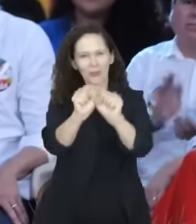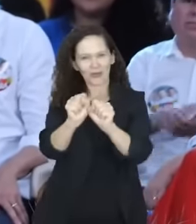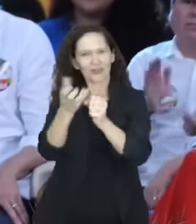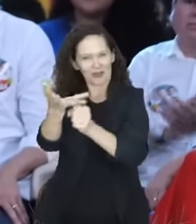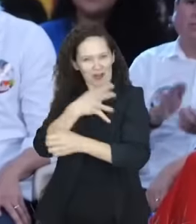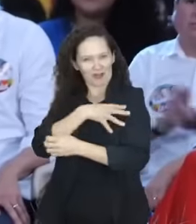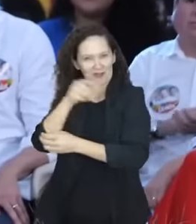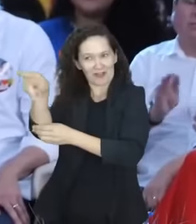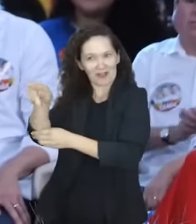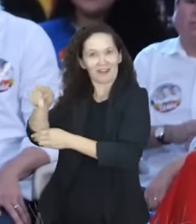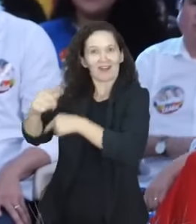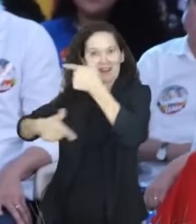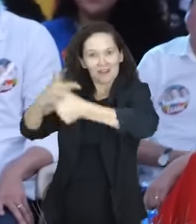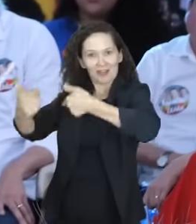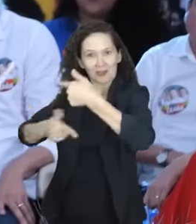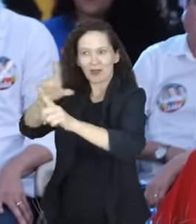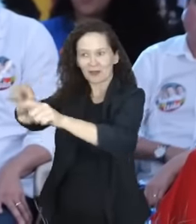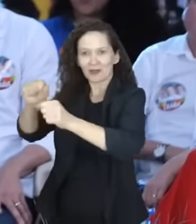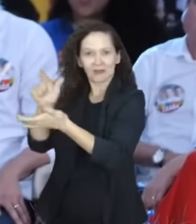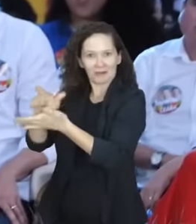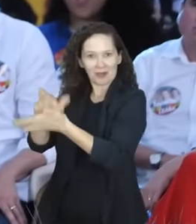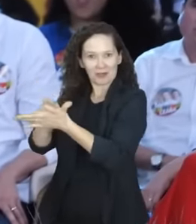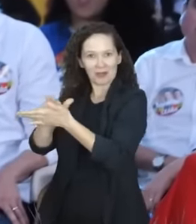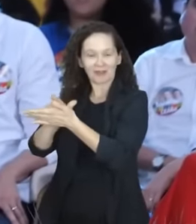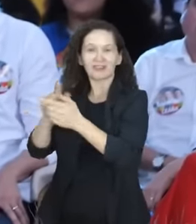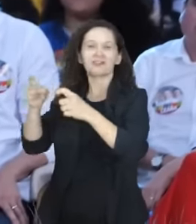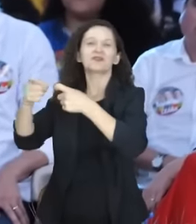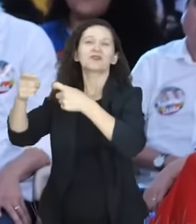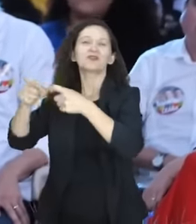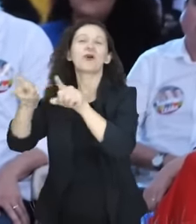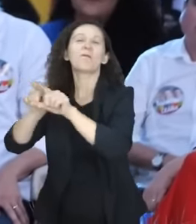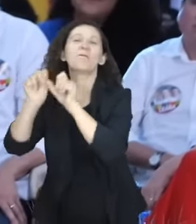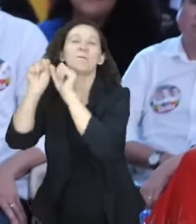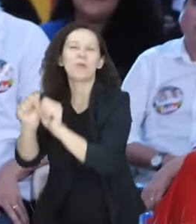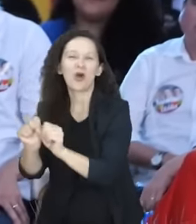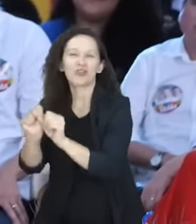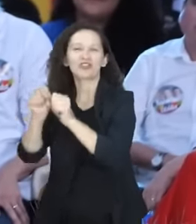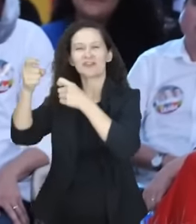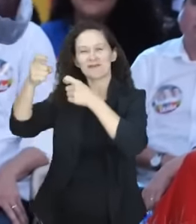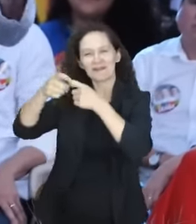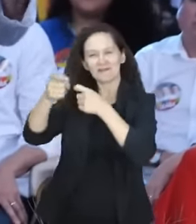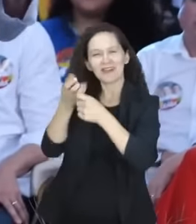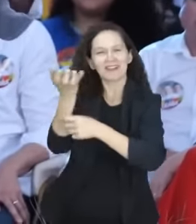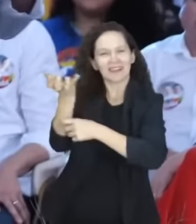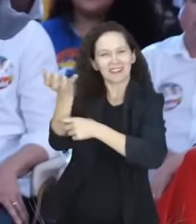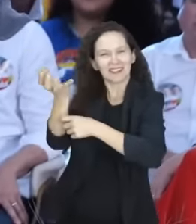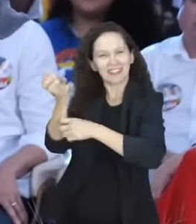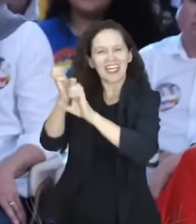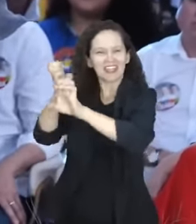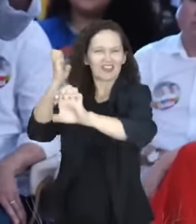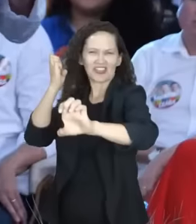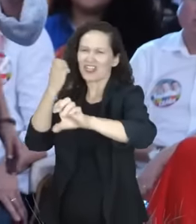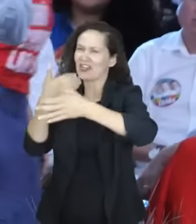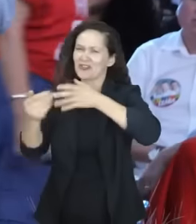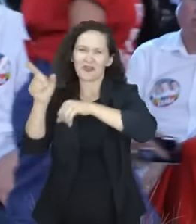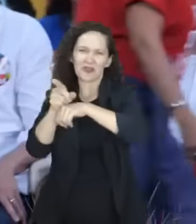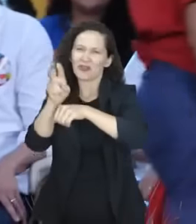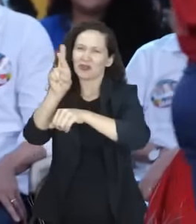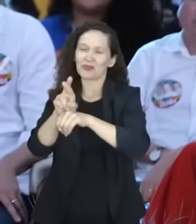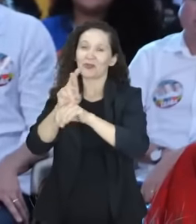papel possa virar doutora, possa ser médica, possa ser engenheira. Quem é que disse que os filhos dos